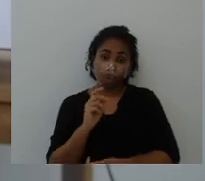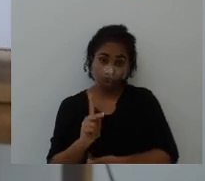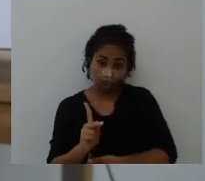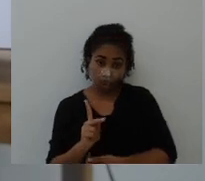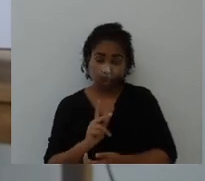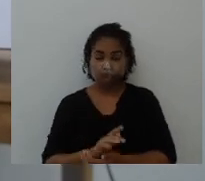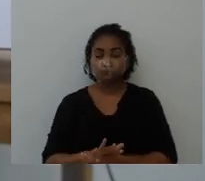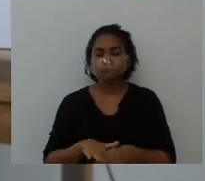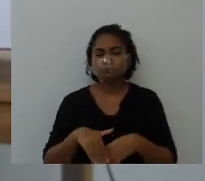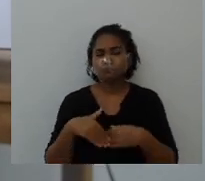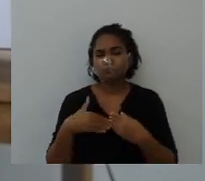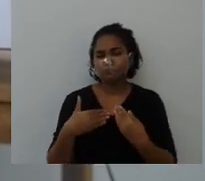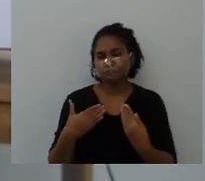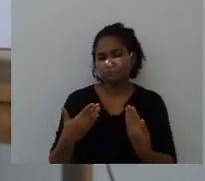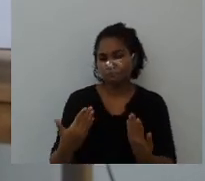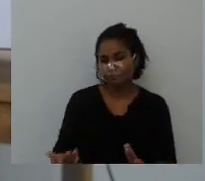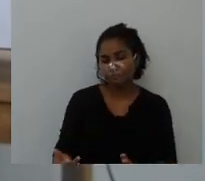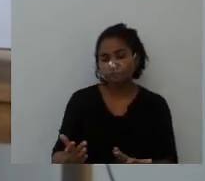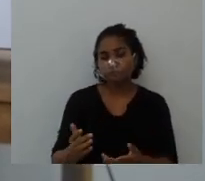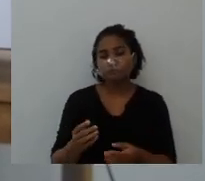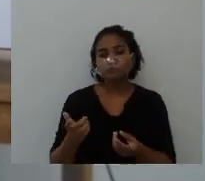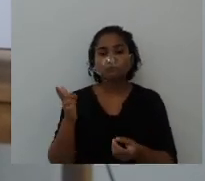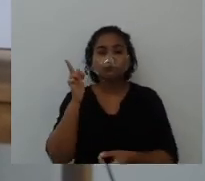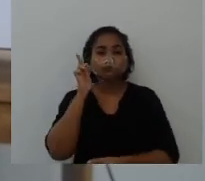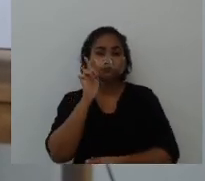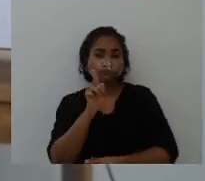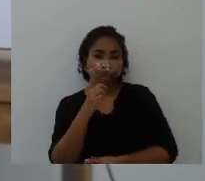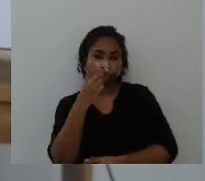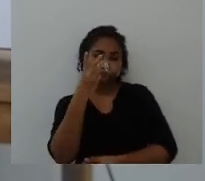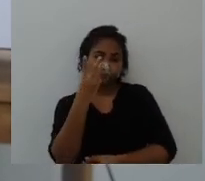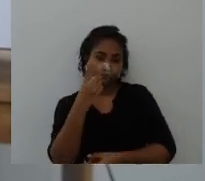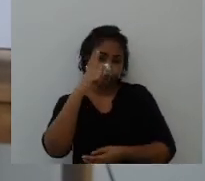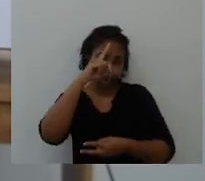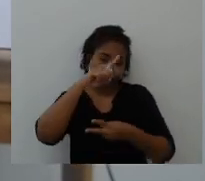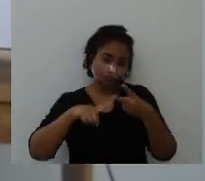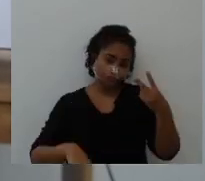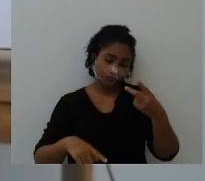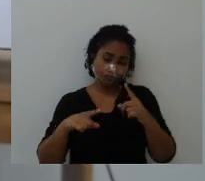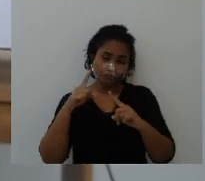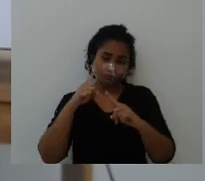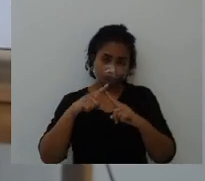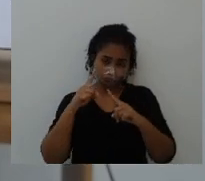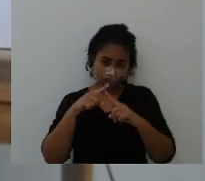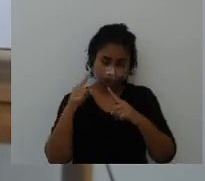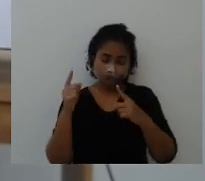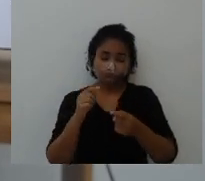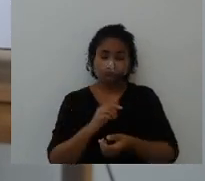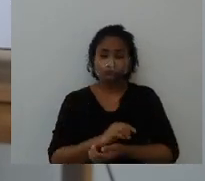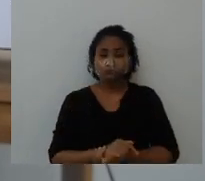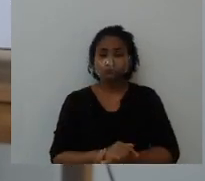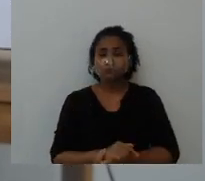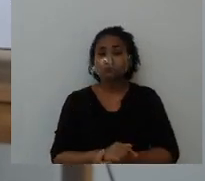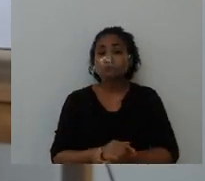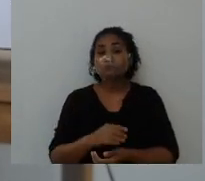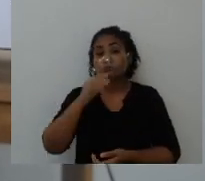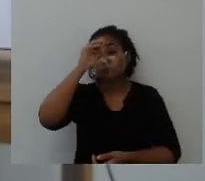Bom, então, para você fazer isso, a gente pode usar dois tipos de métodos. Métodos esses que você aprendeu